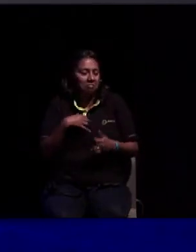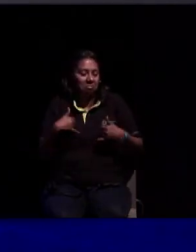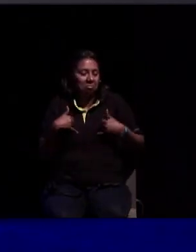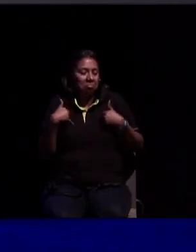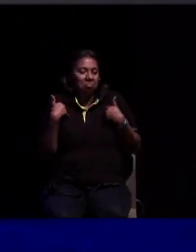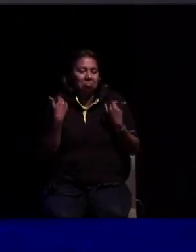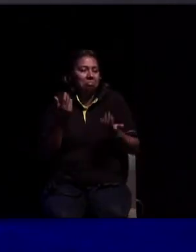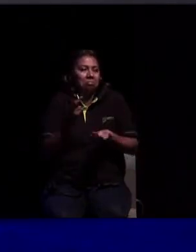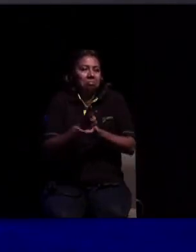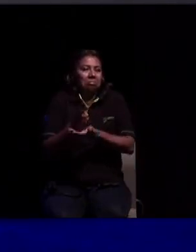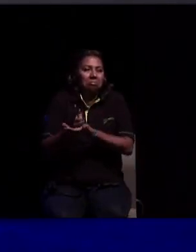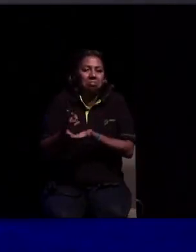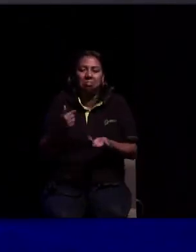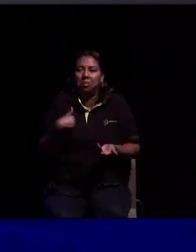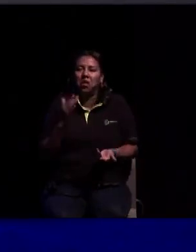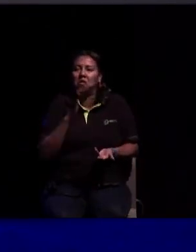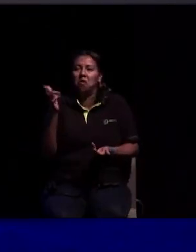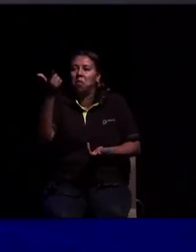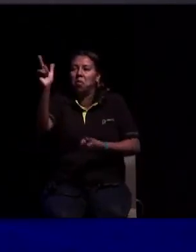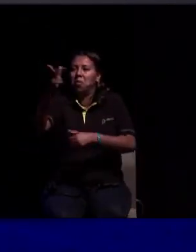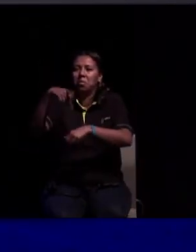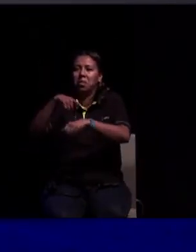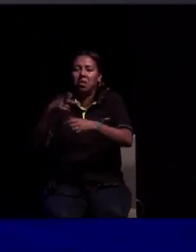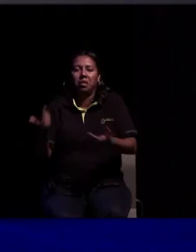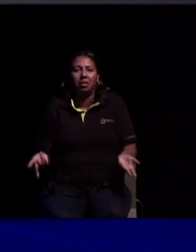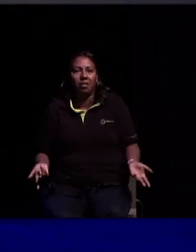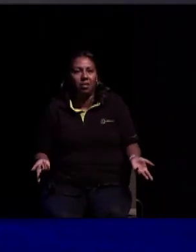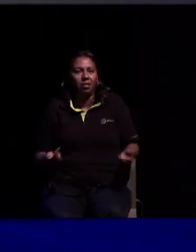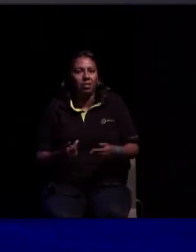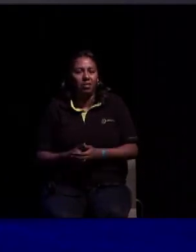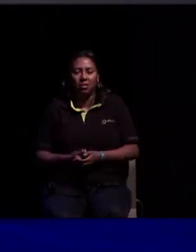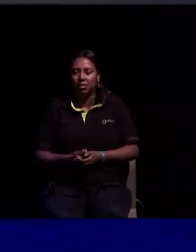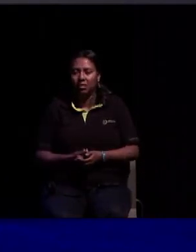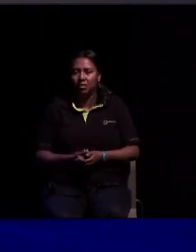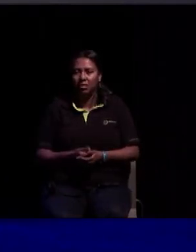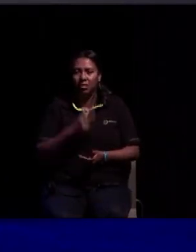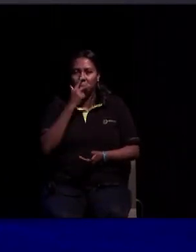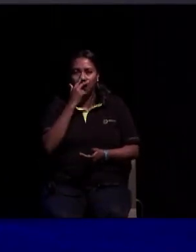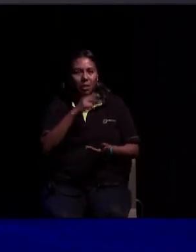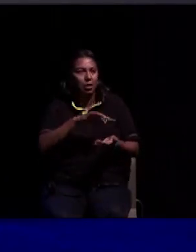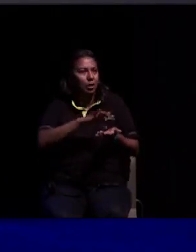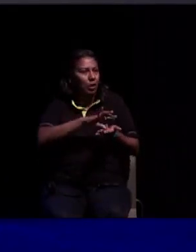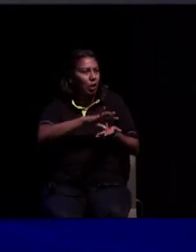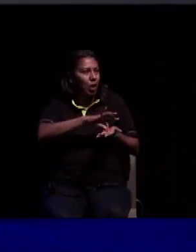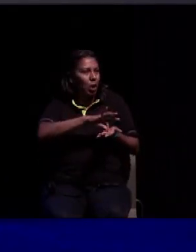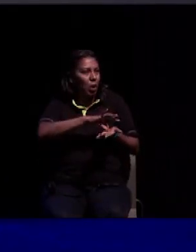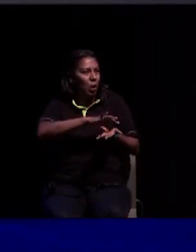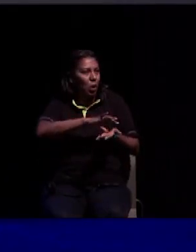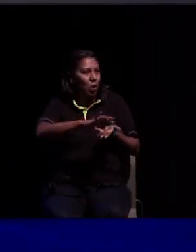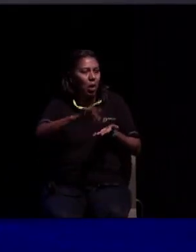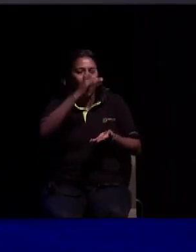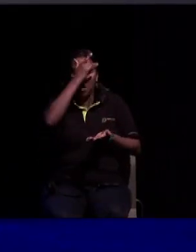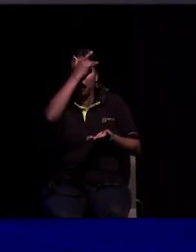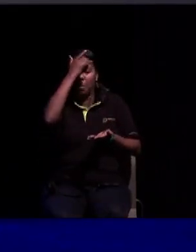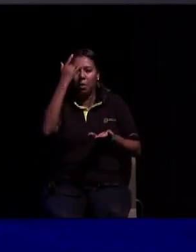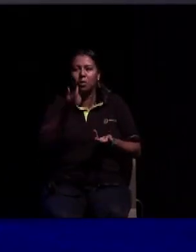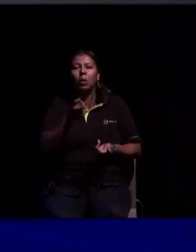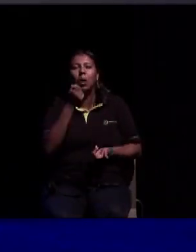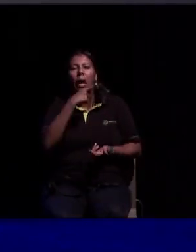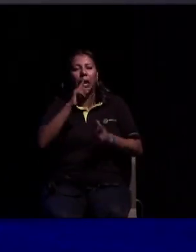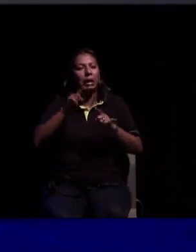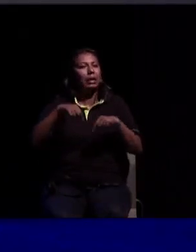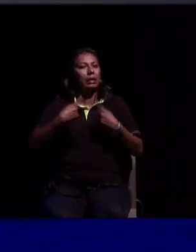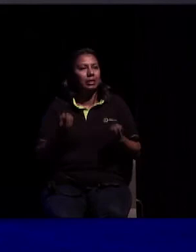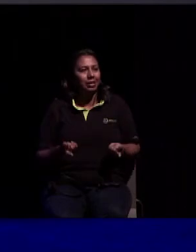como, não sei o quê. A gente odeia uma crítica, odeia mais ainda a autocrítica. A gente adora a mentira, odeia a verdade,